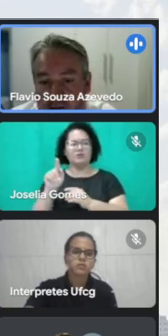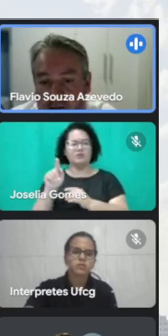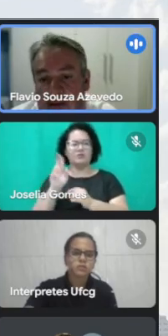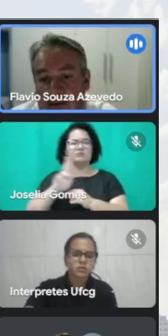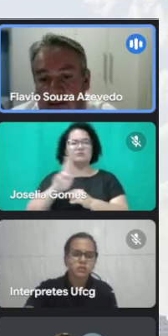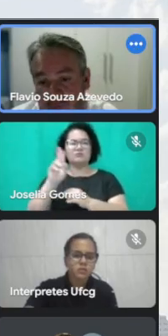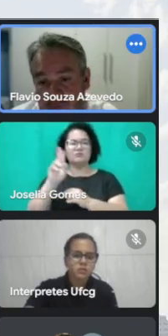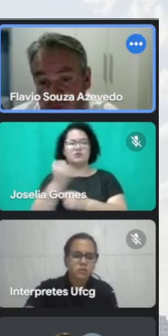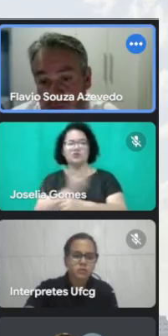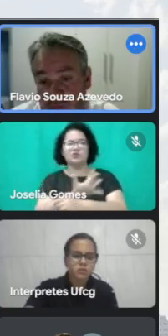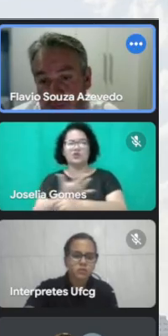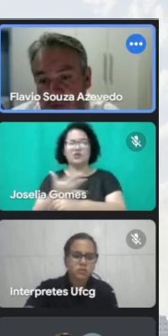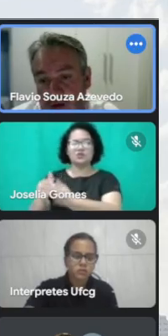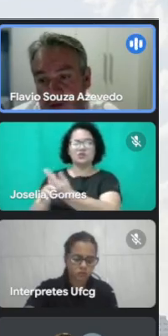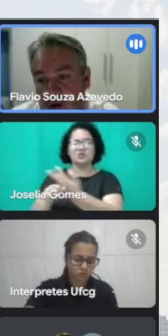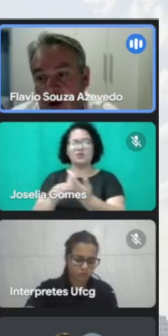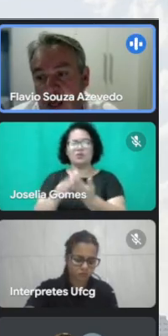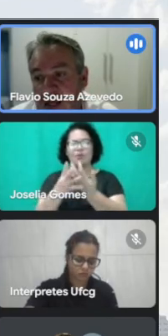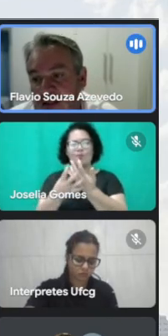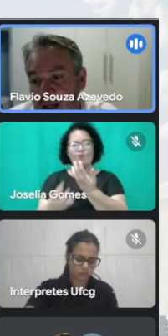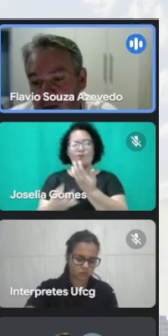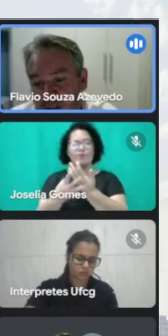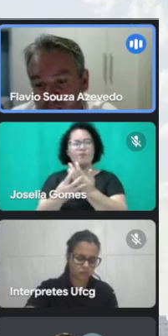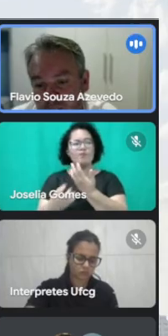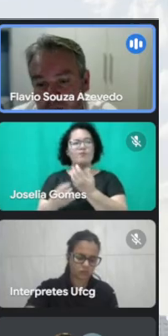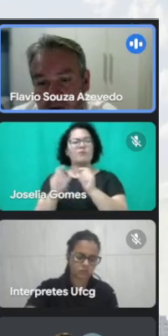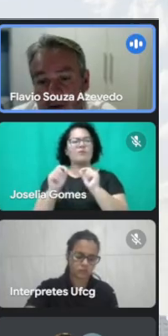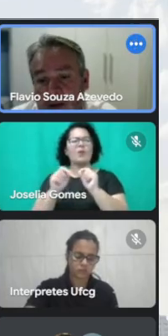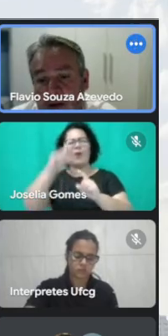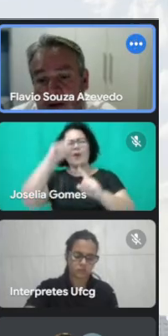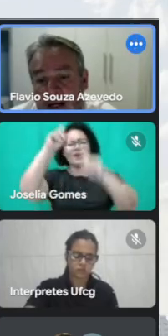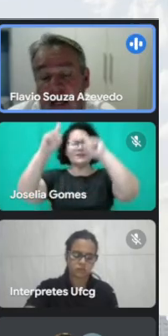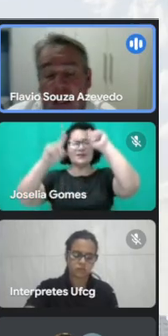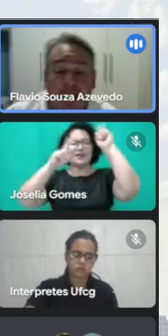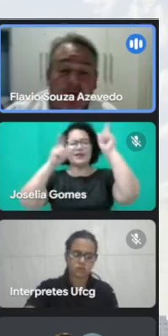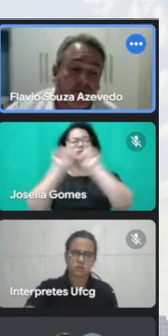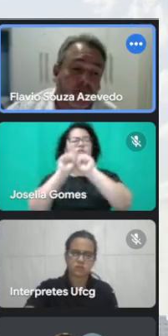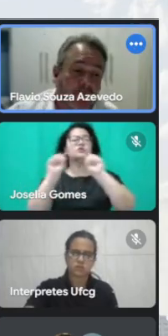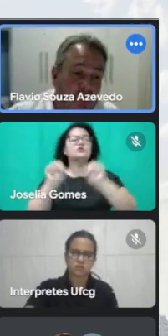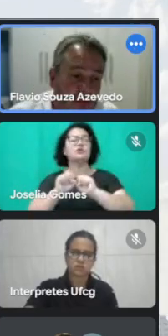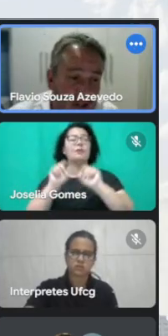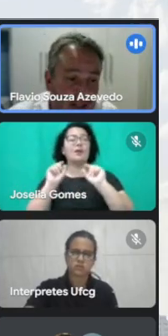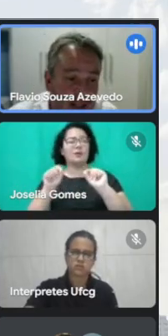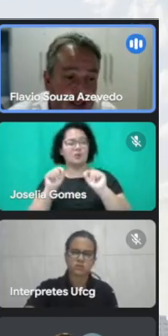previram, né? Qual era a ideia do sistema, né? Lá,